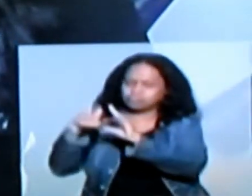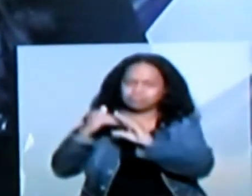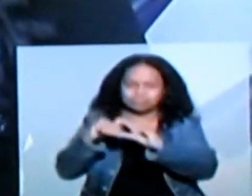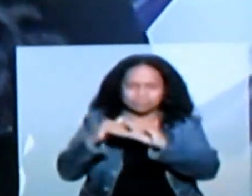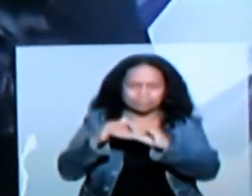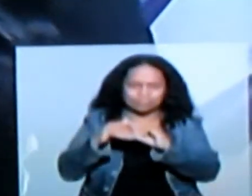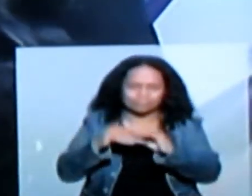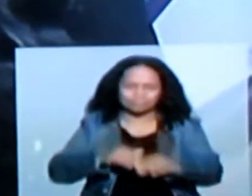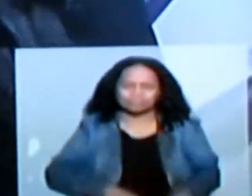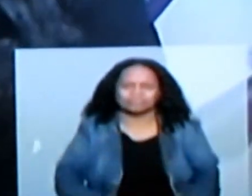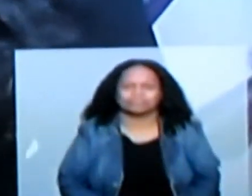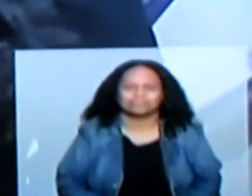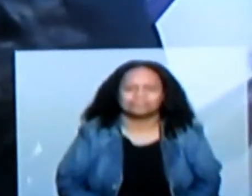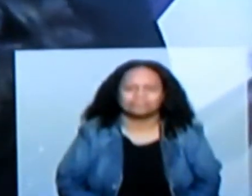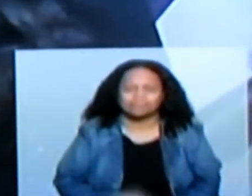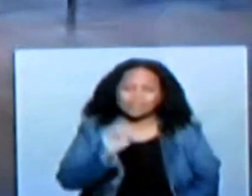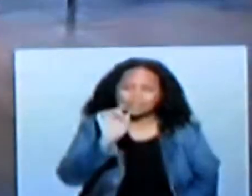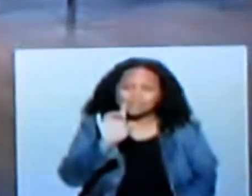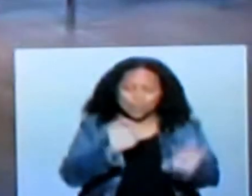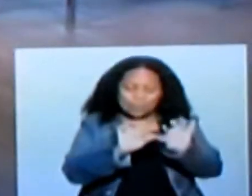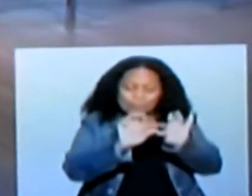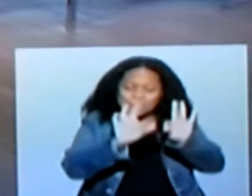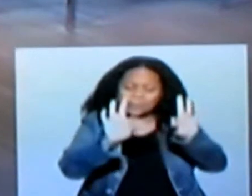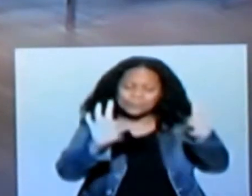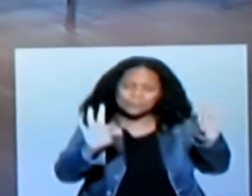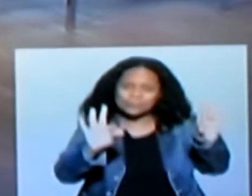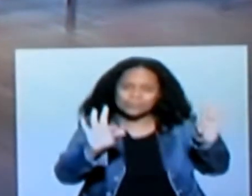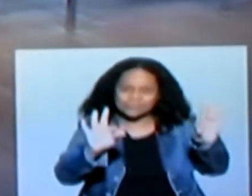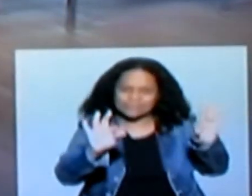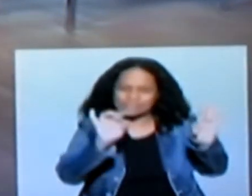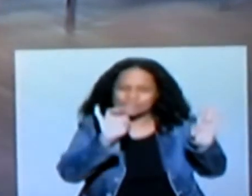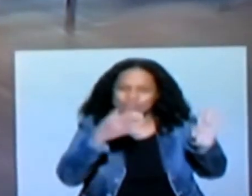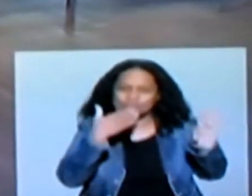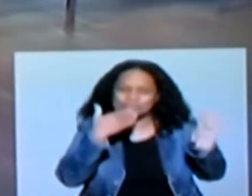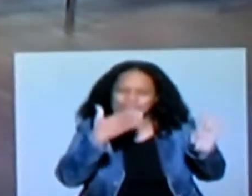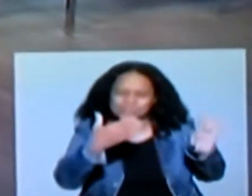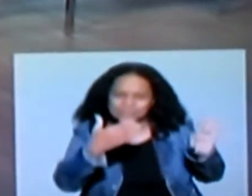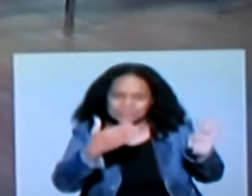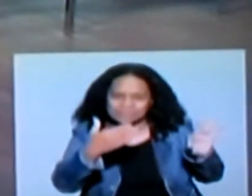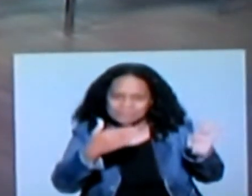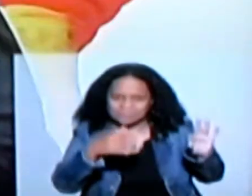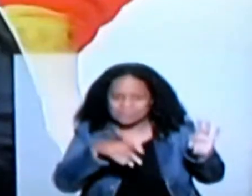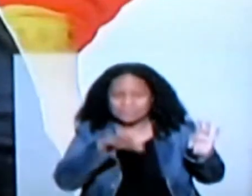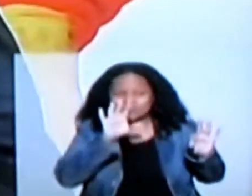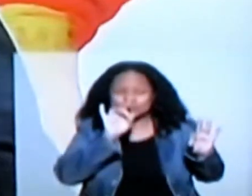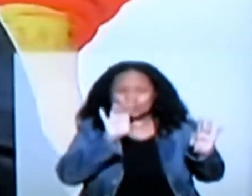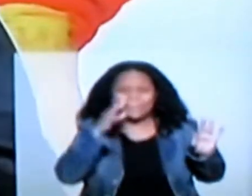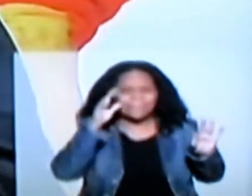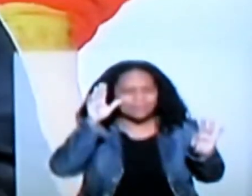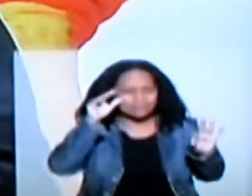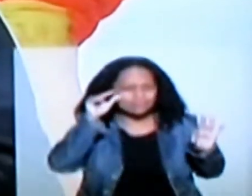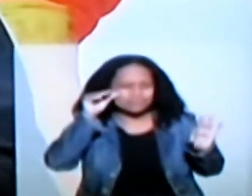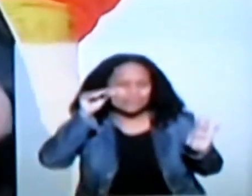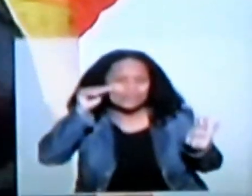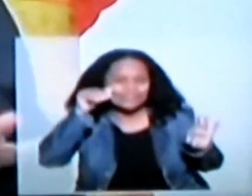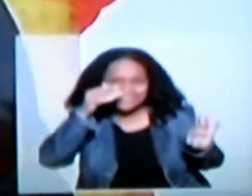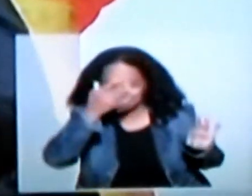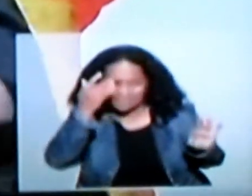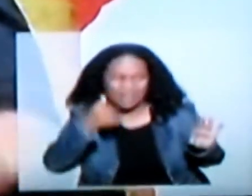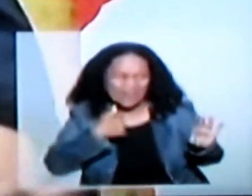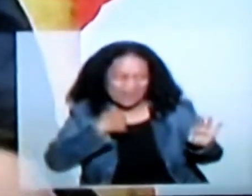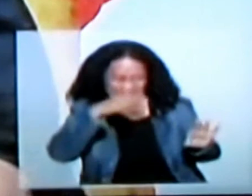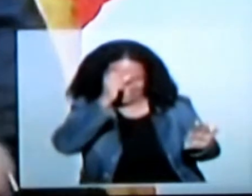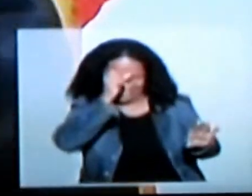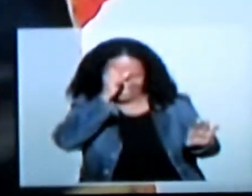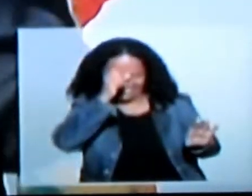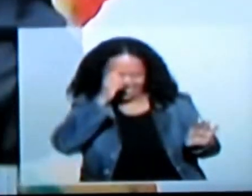para o Face e a pessoa vai direcionando um trecho, o canal. Né? Eu boto um trecho, então a gente faz muito chamada. Isso. Faz uma chamada de um trecho que a gente acha que é chamativo mesmo.